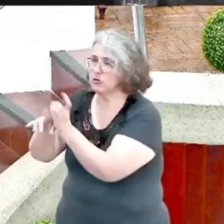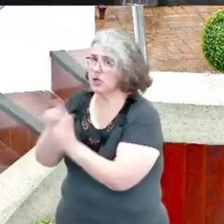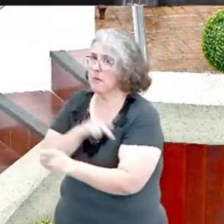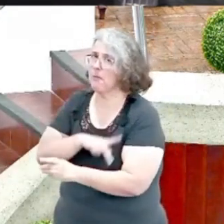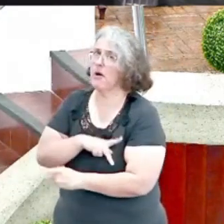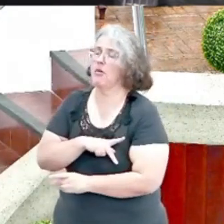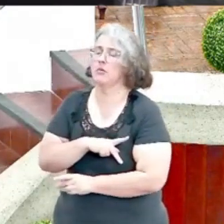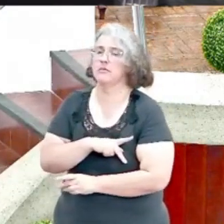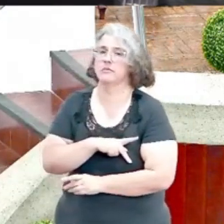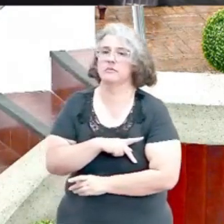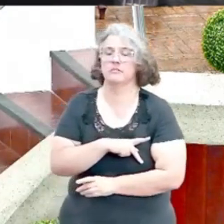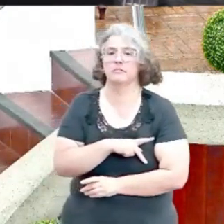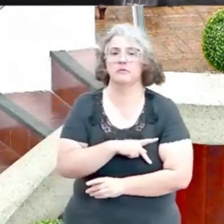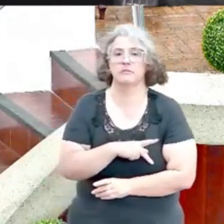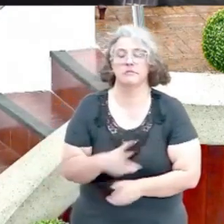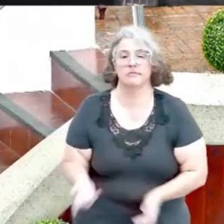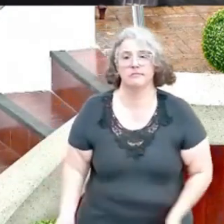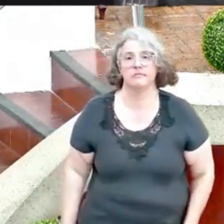lá.